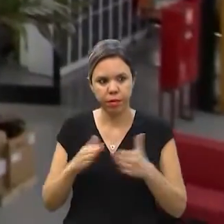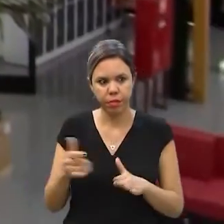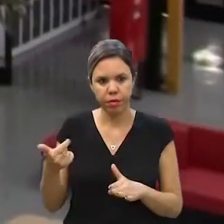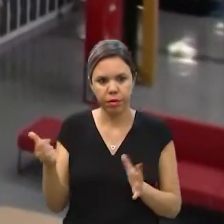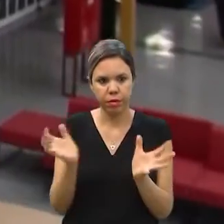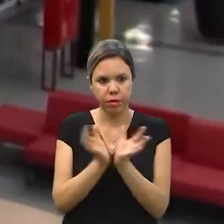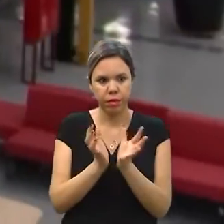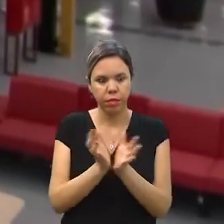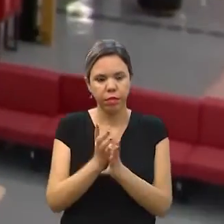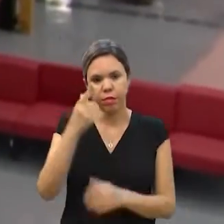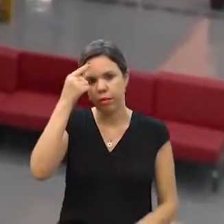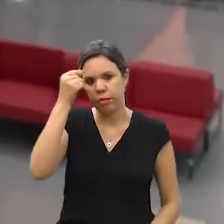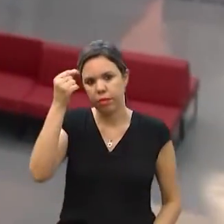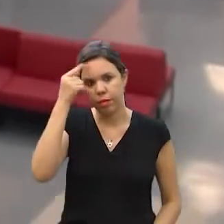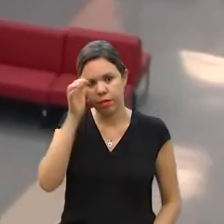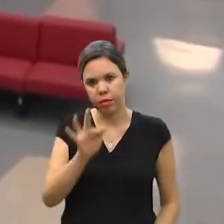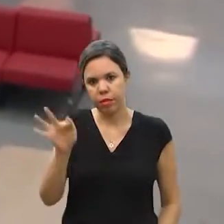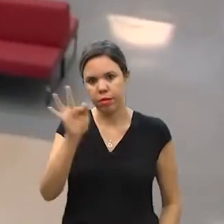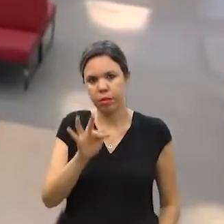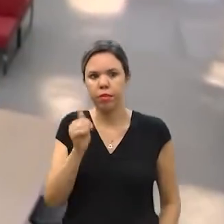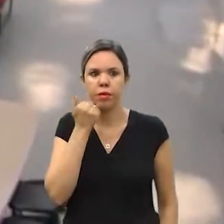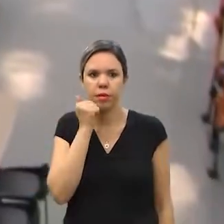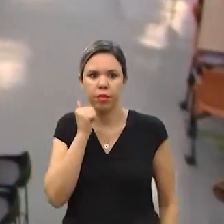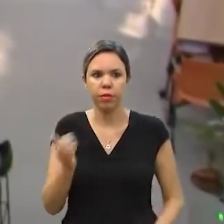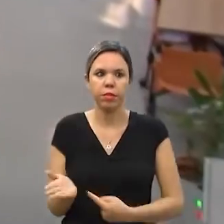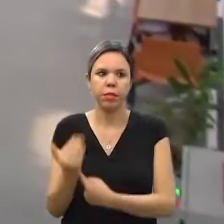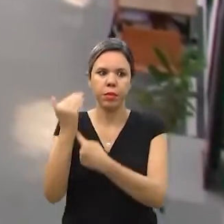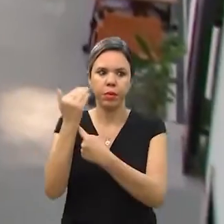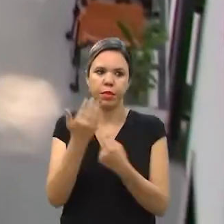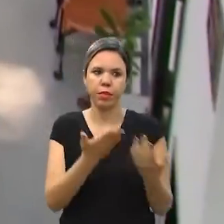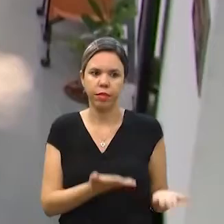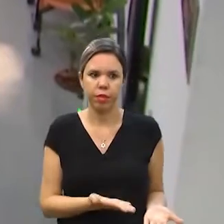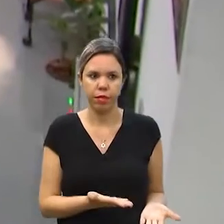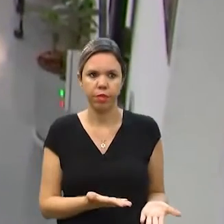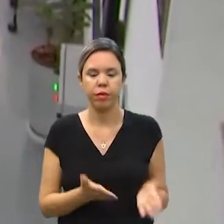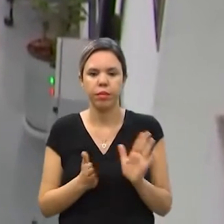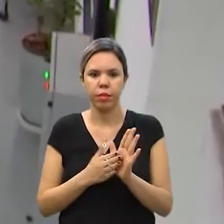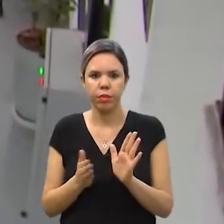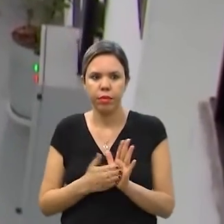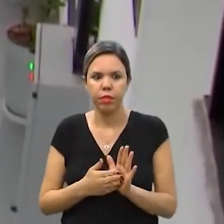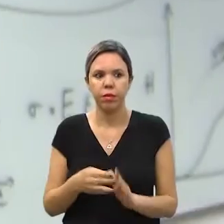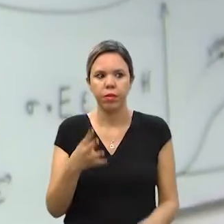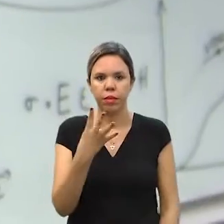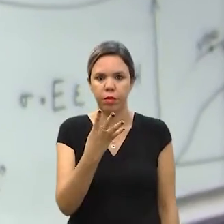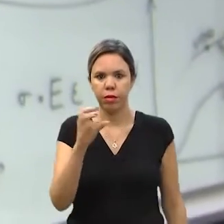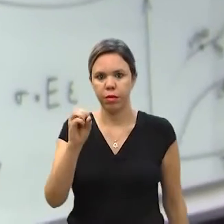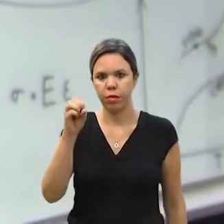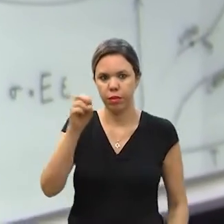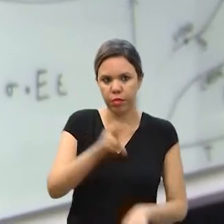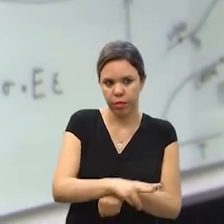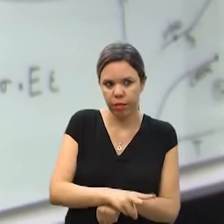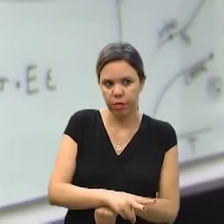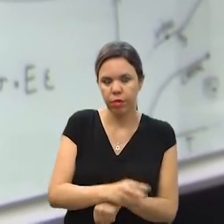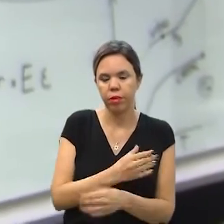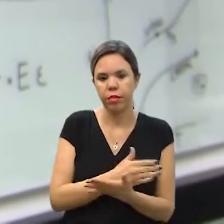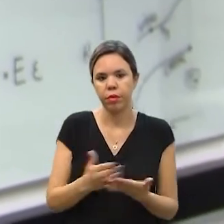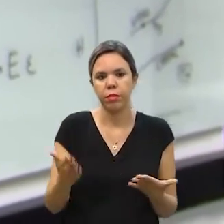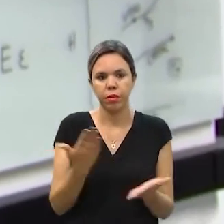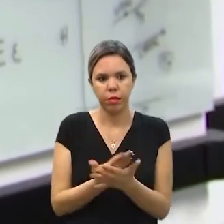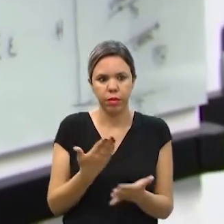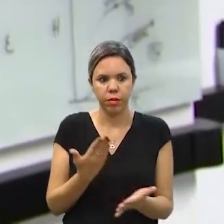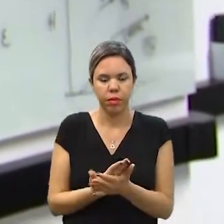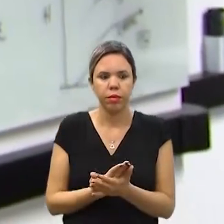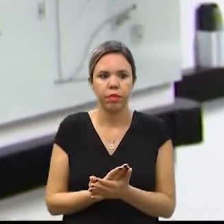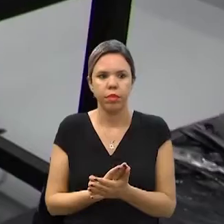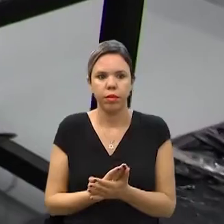para a primeira turma de graduação superior em Ciência e Tecnologia. Serão oferecidas 40 vagas, com início